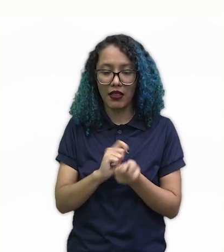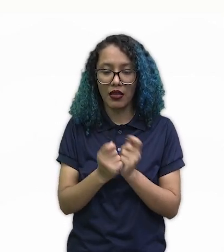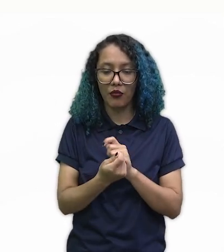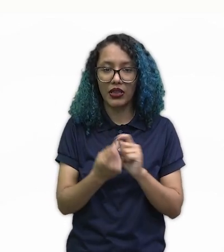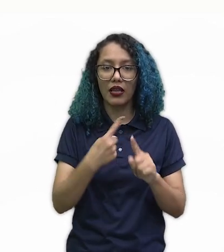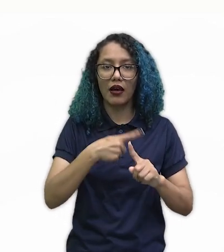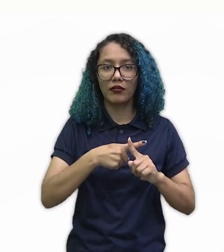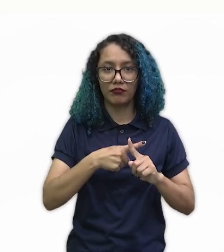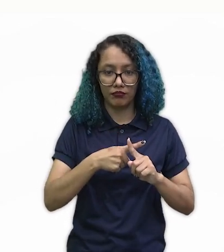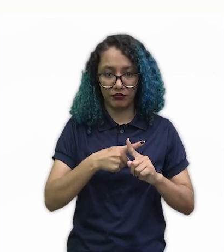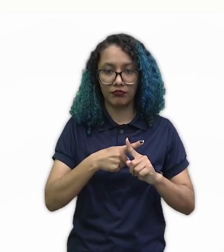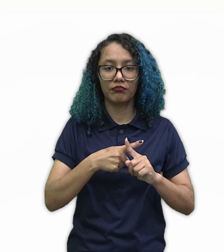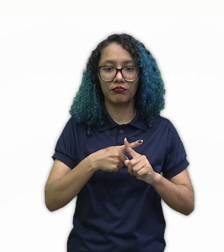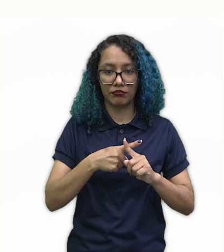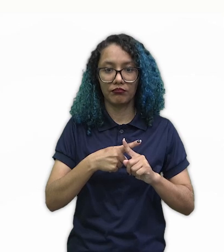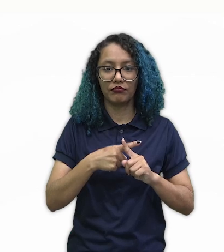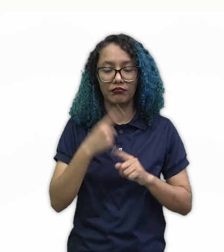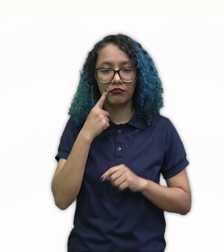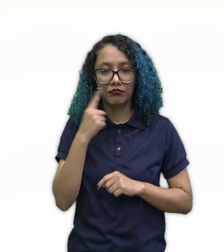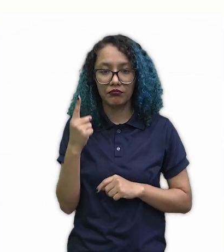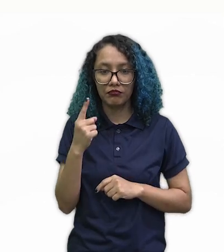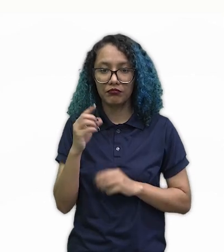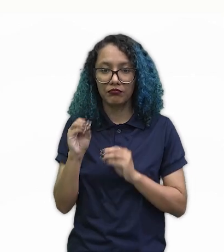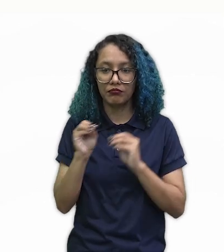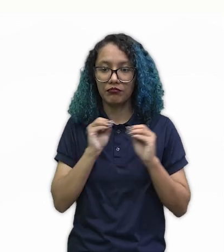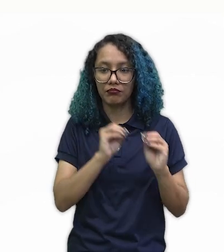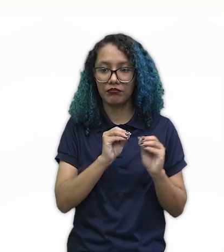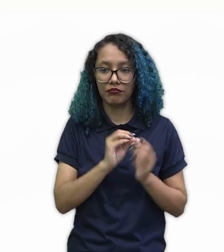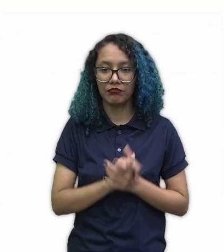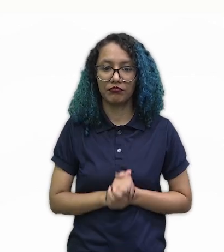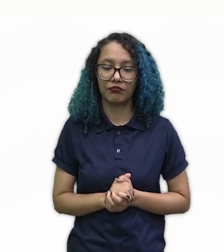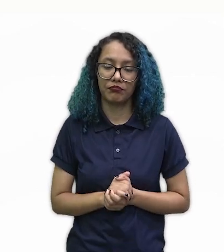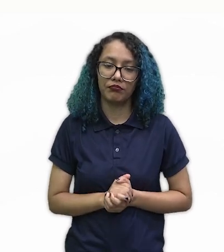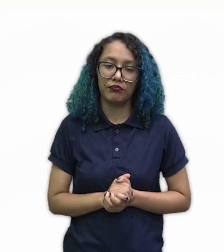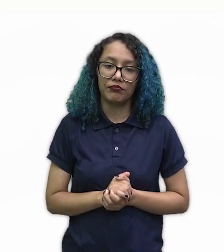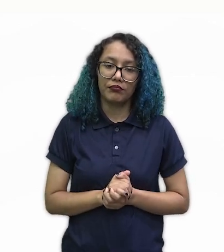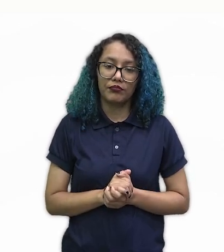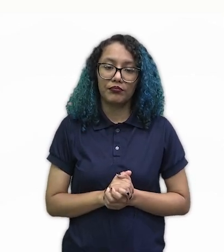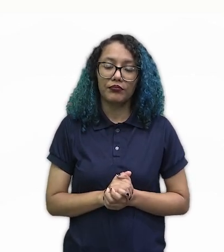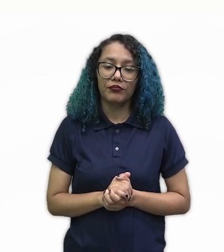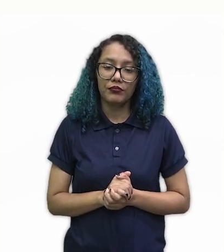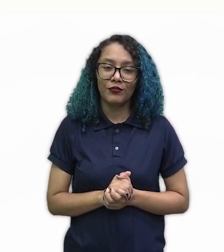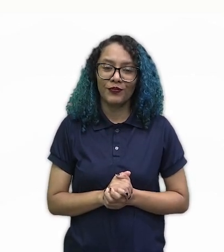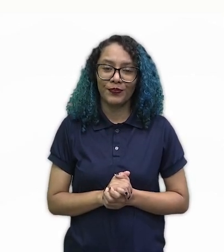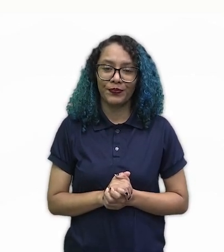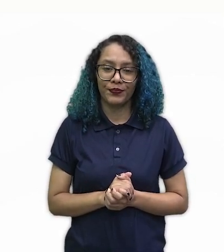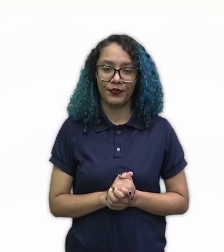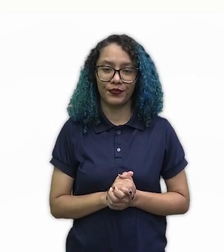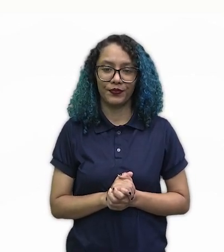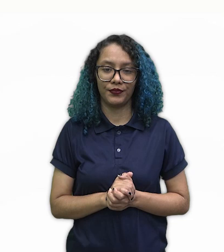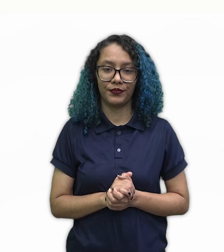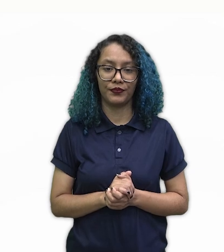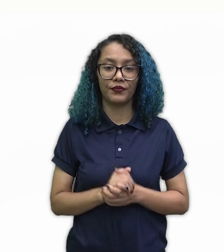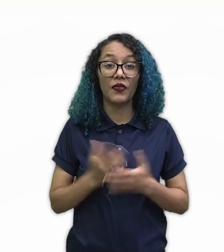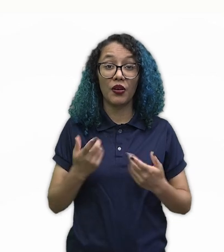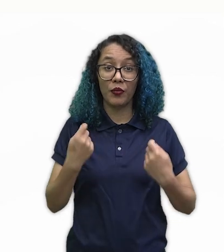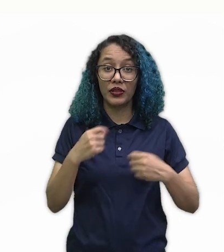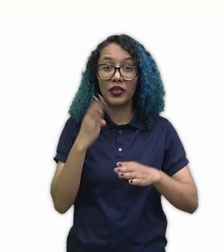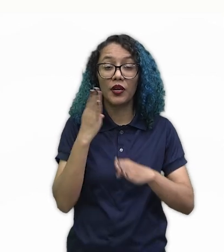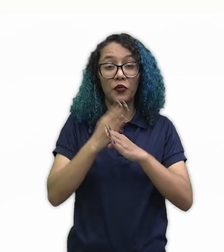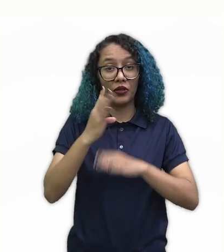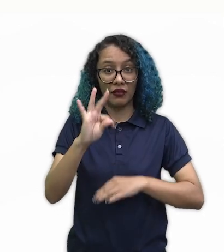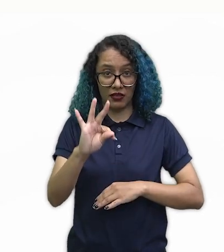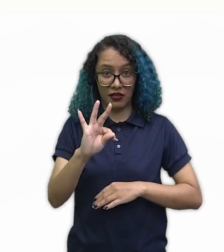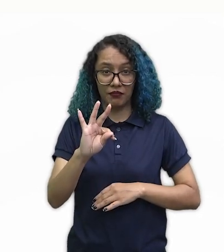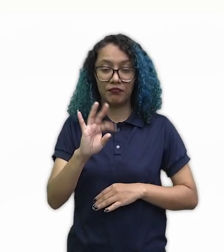transformá-lo, jogá-lo, aliás, para frente do logaritmo, multiplicando ele. Como nós queremos encontrar o valor do